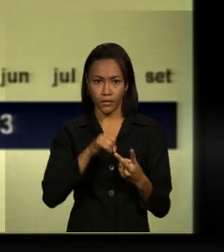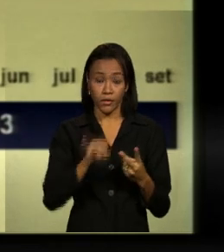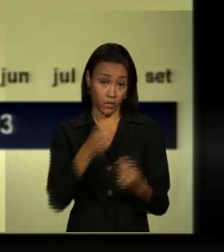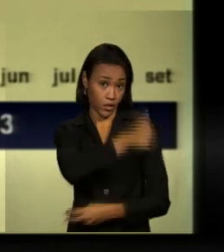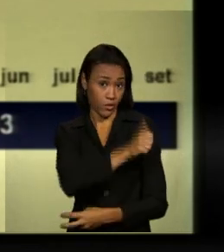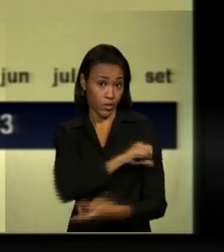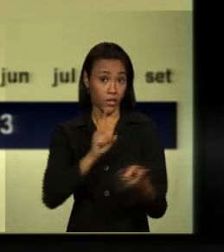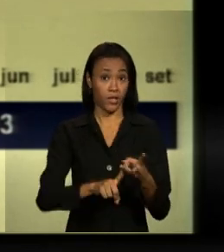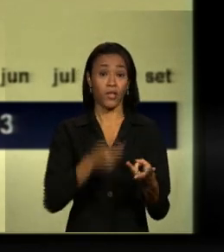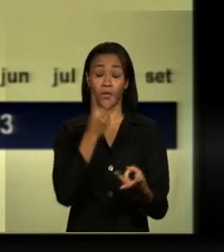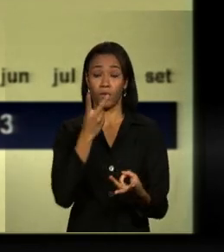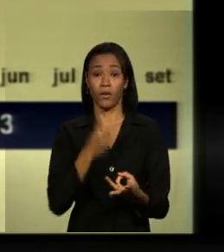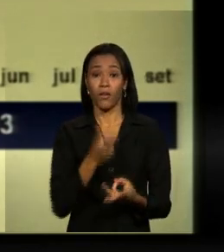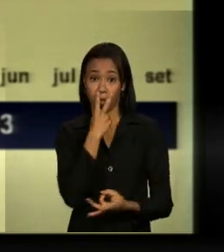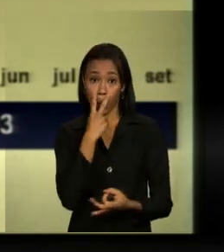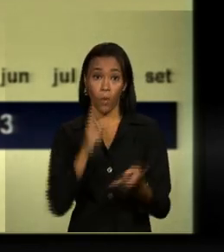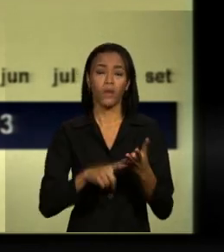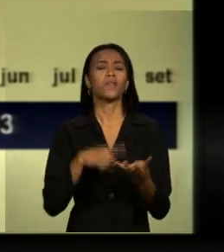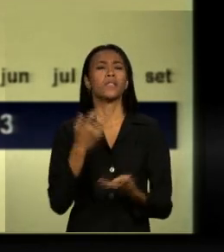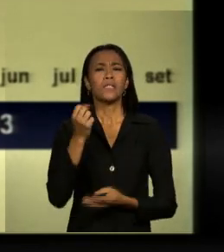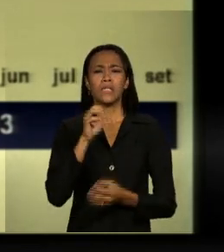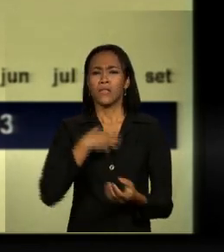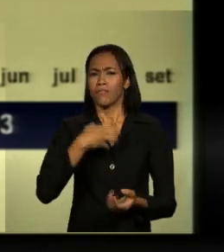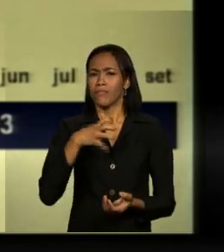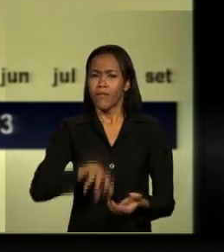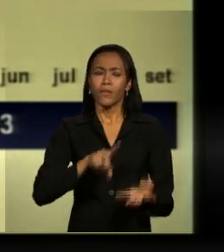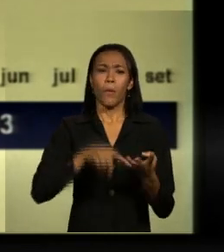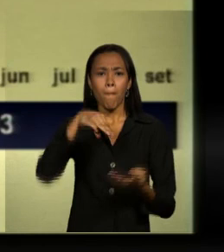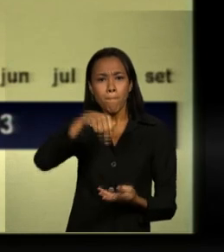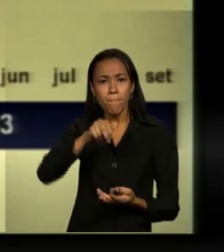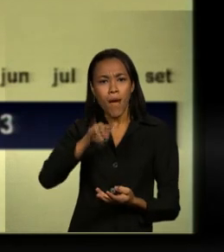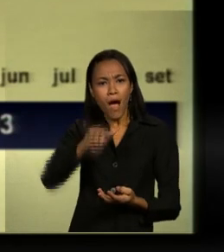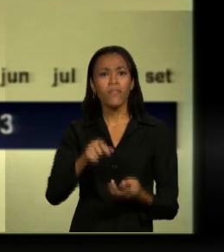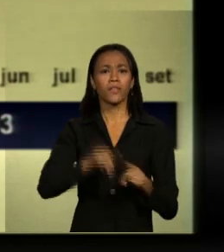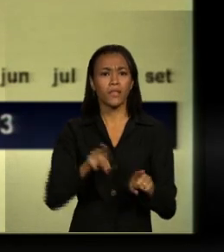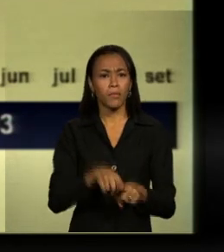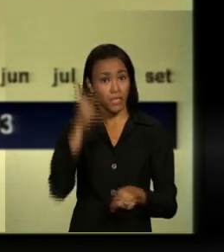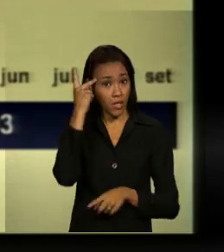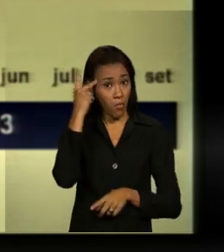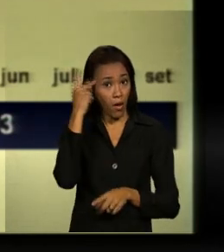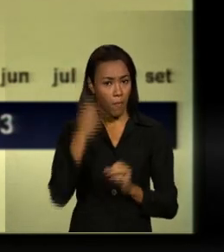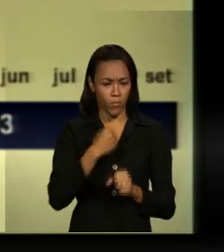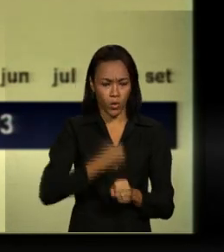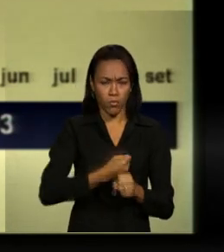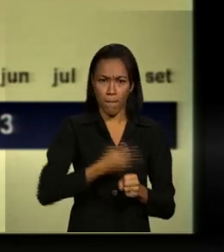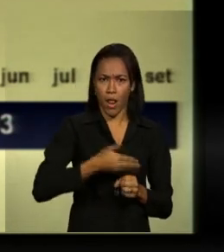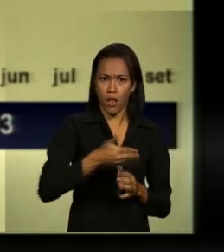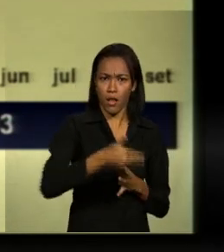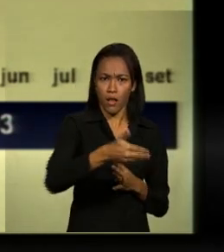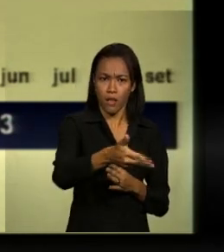campus Vitória Belo Horizonte Salvador Maracaju Mafra São Paulo Mafra Rio Grande